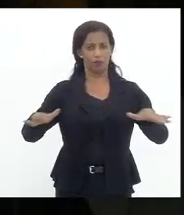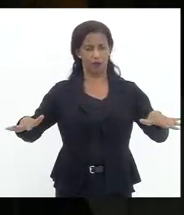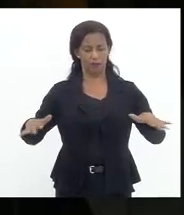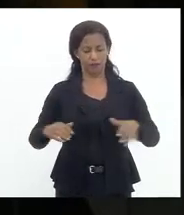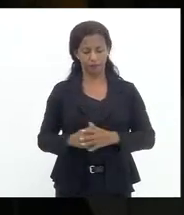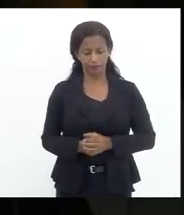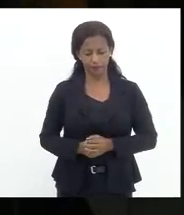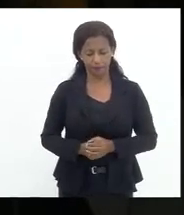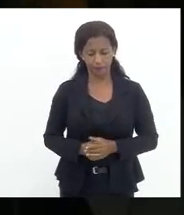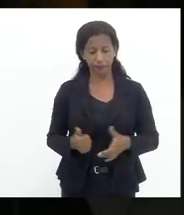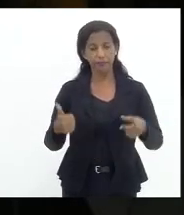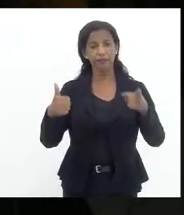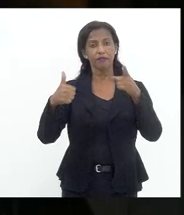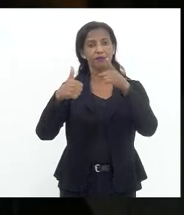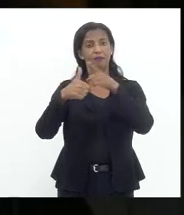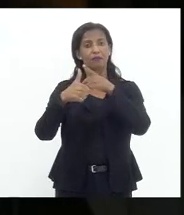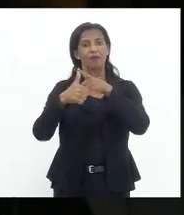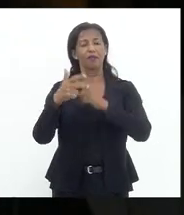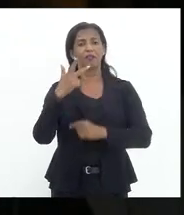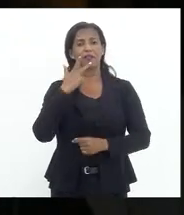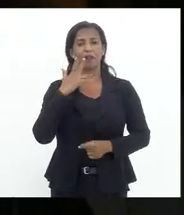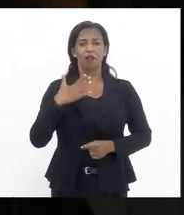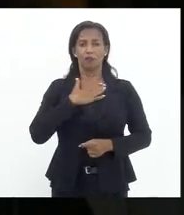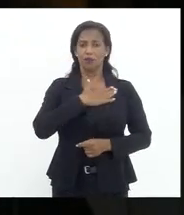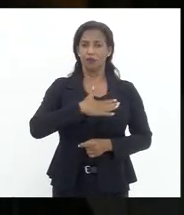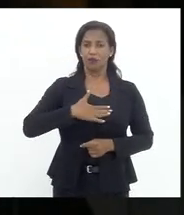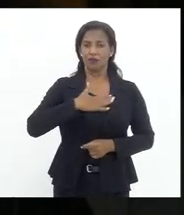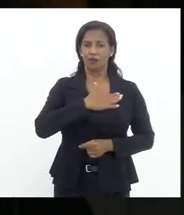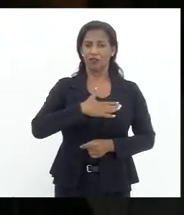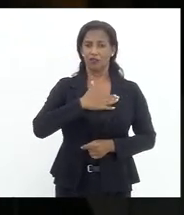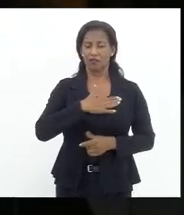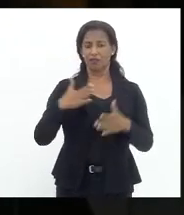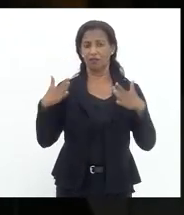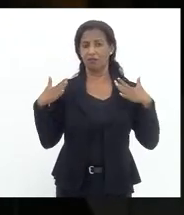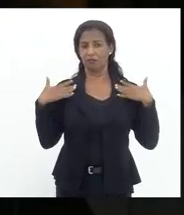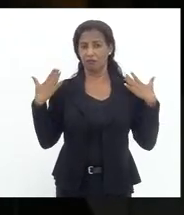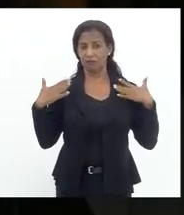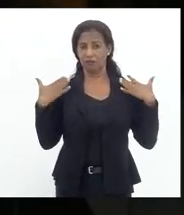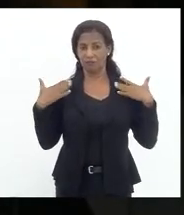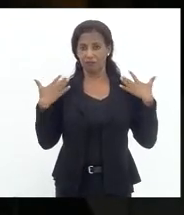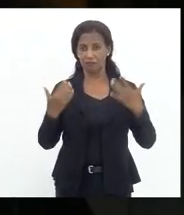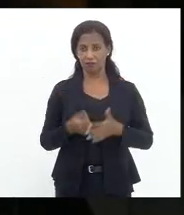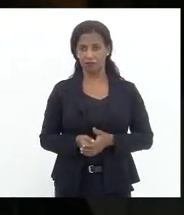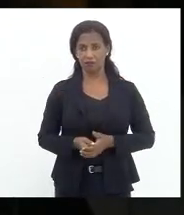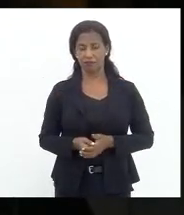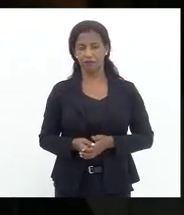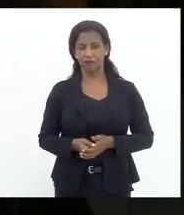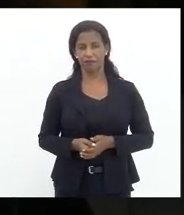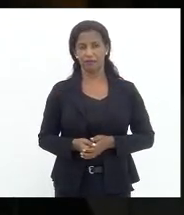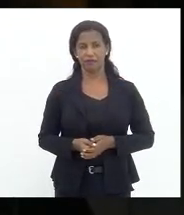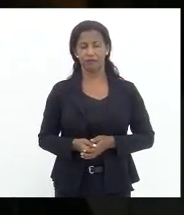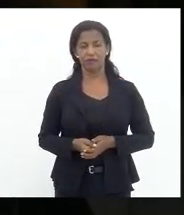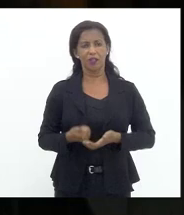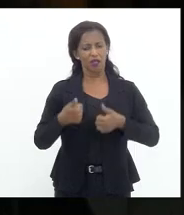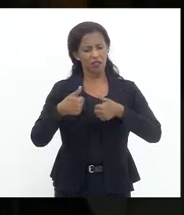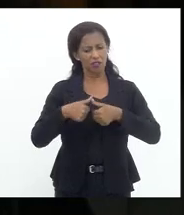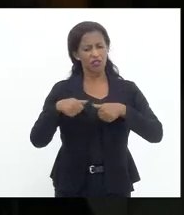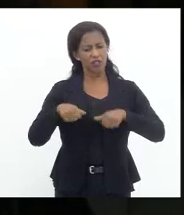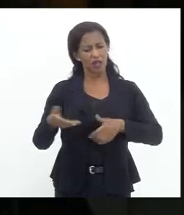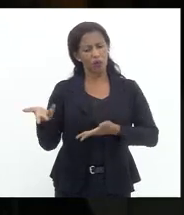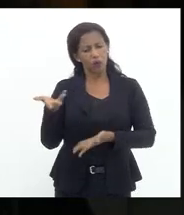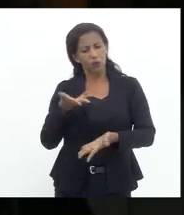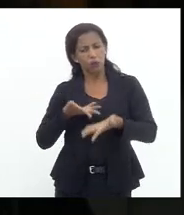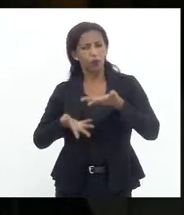dizer da minha alegria e satisfação de estar nesta